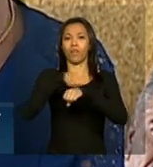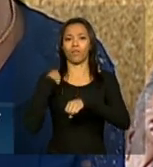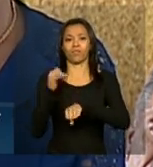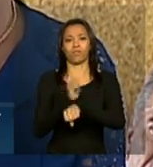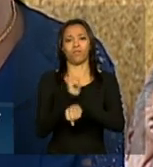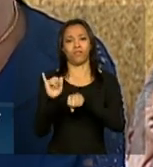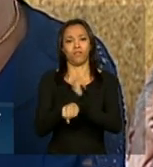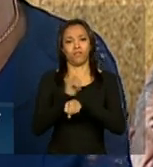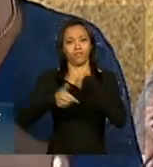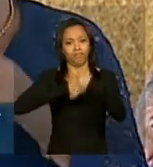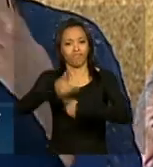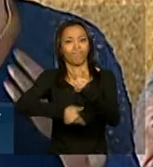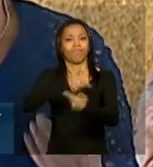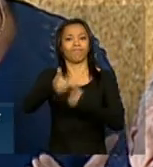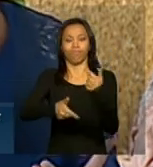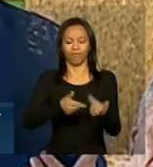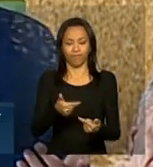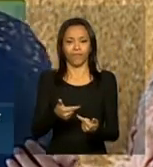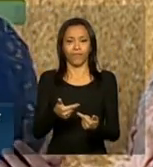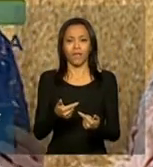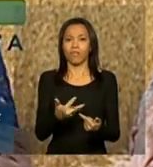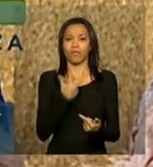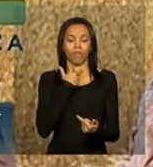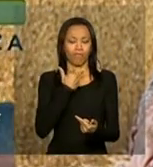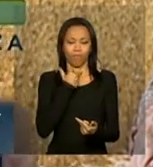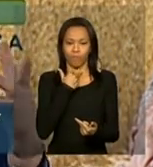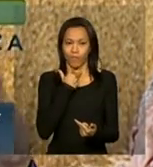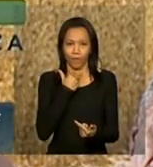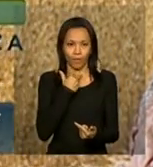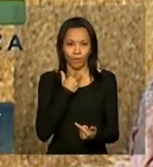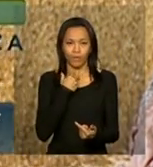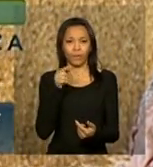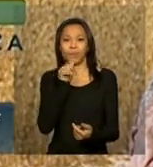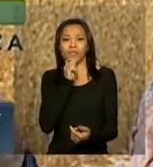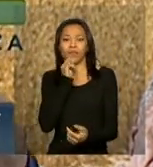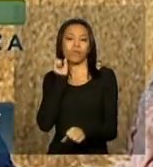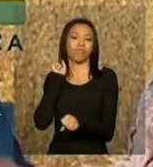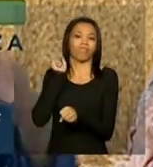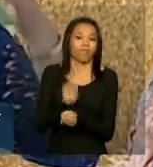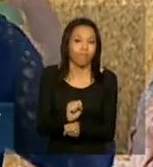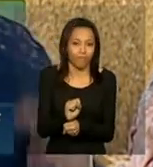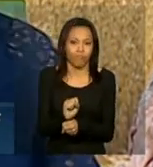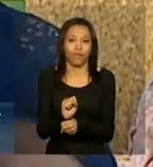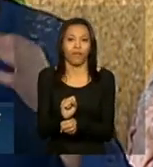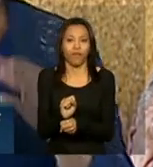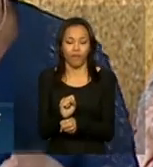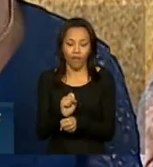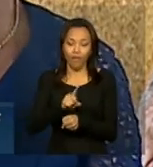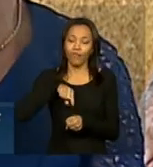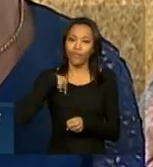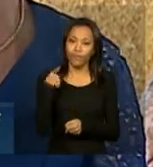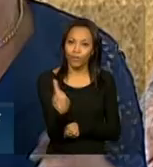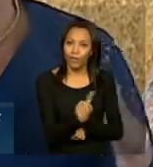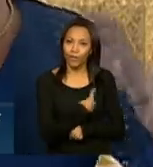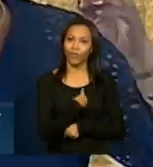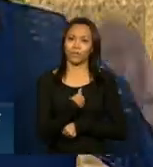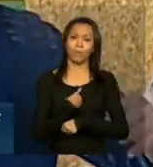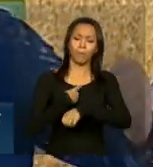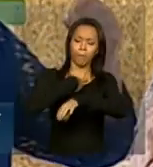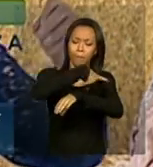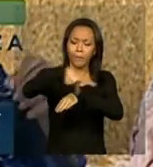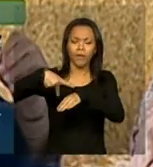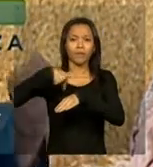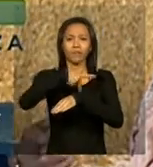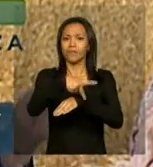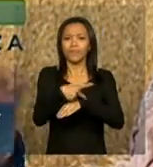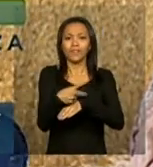há e não pode haver uma paralisia. Nós somos um país que não